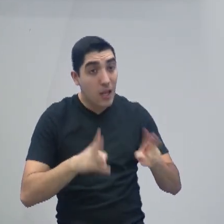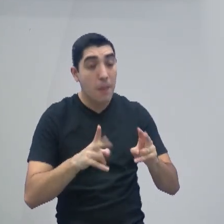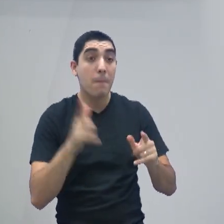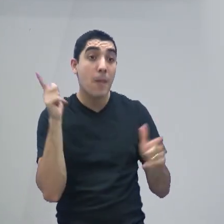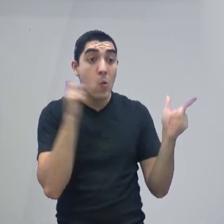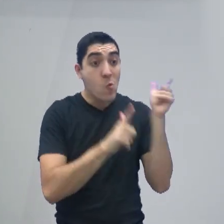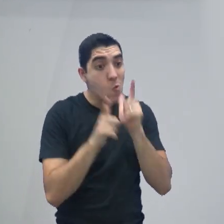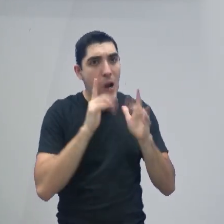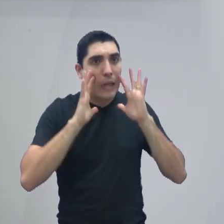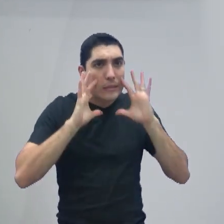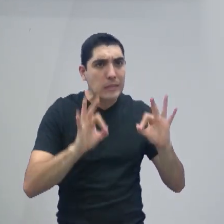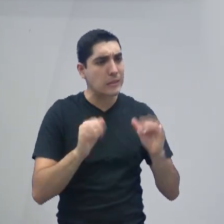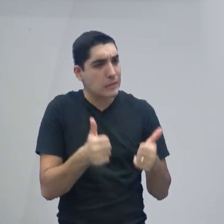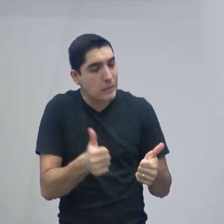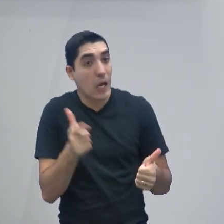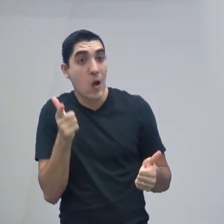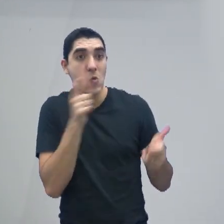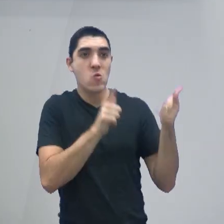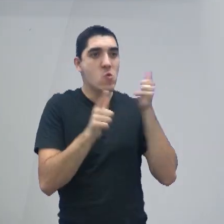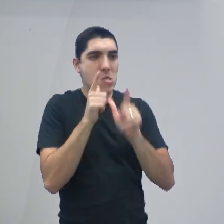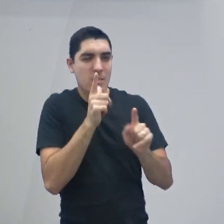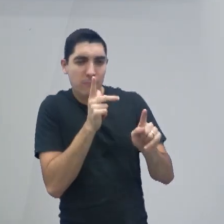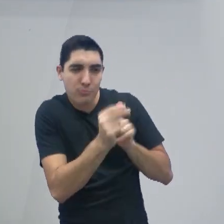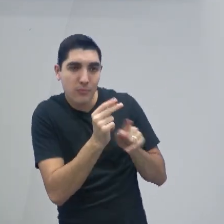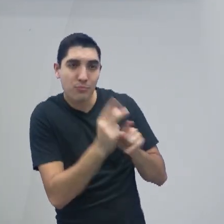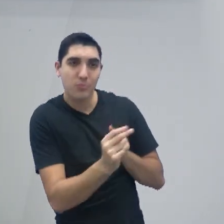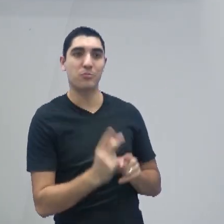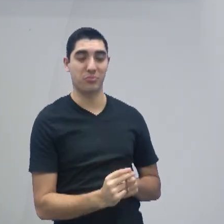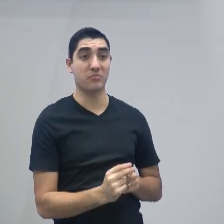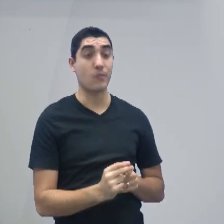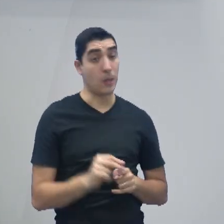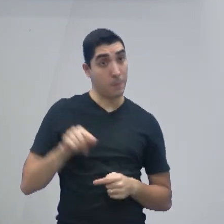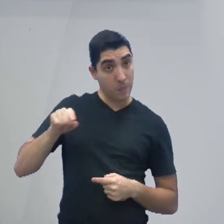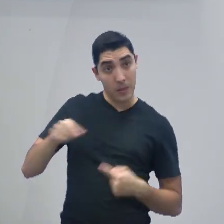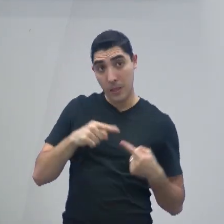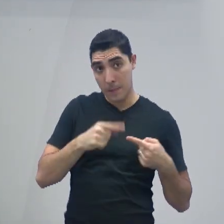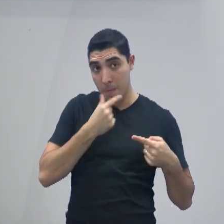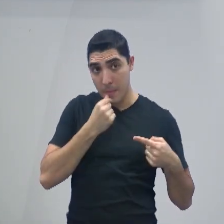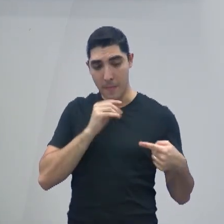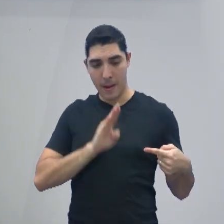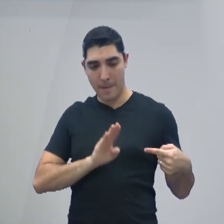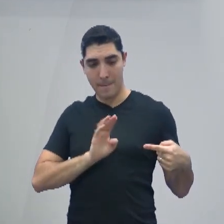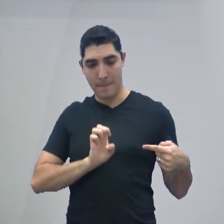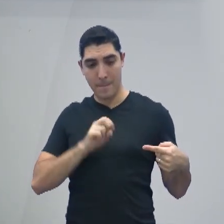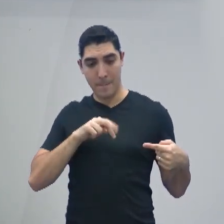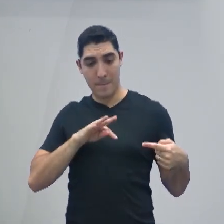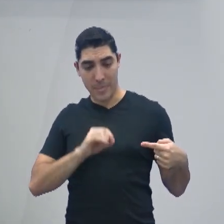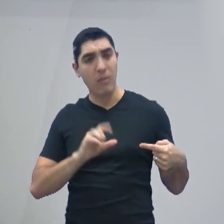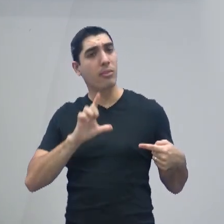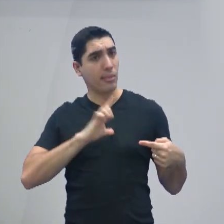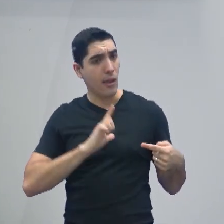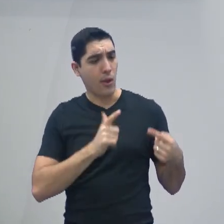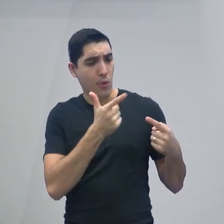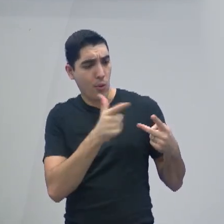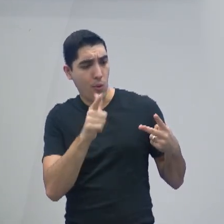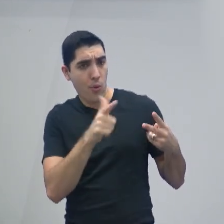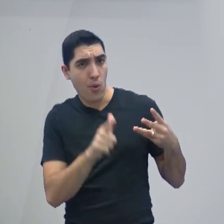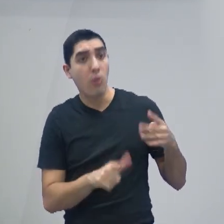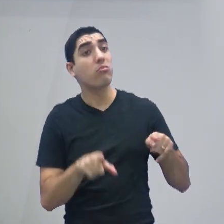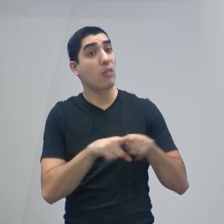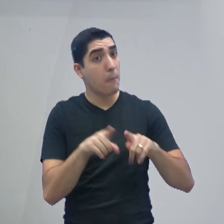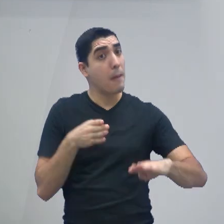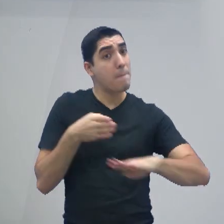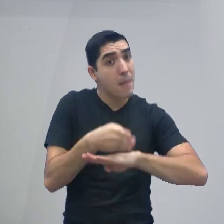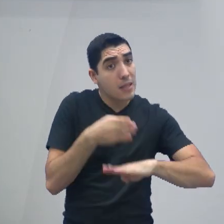as lutas, é sempre ali nos detalhes. E além do Bento, tem outros atletas também que participaram de competição